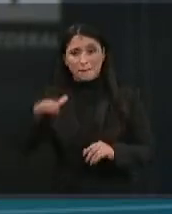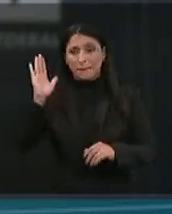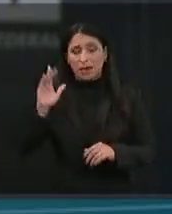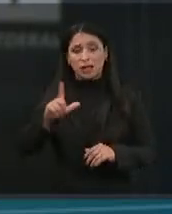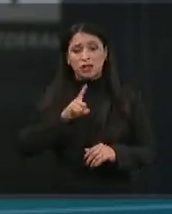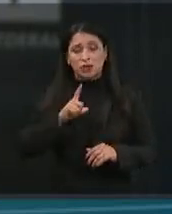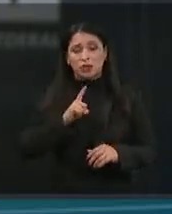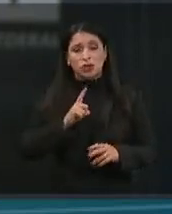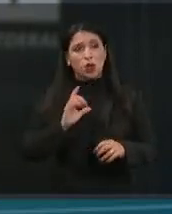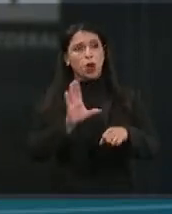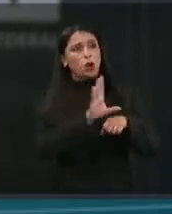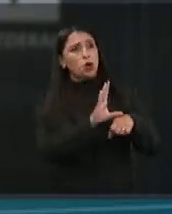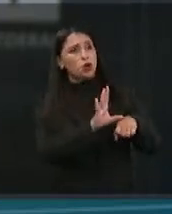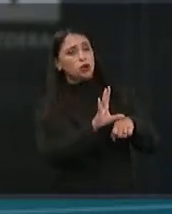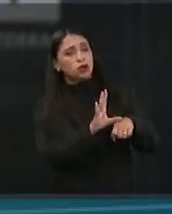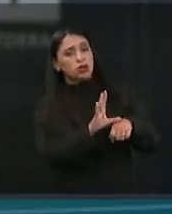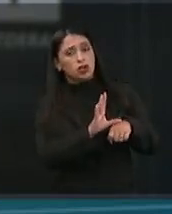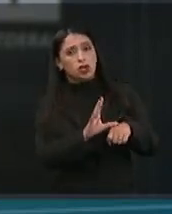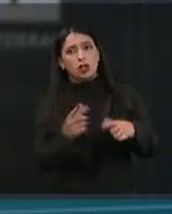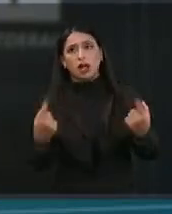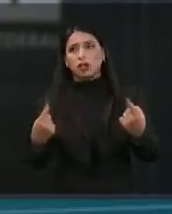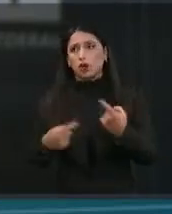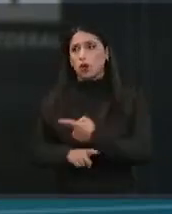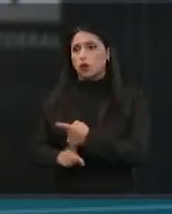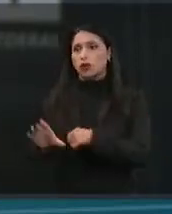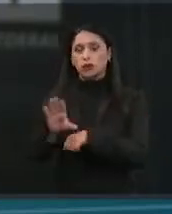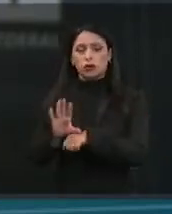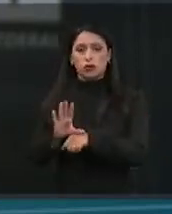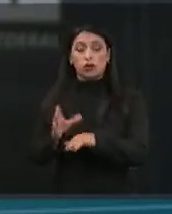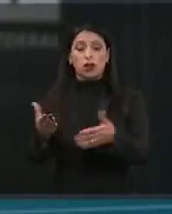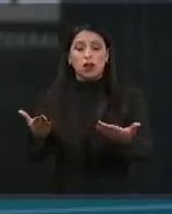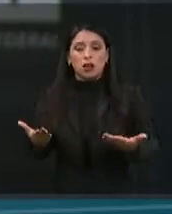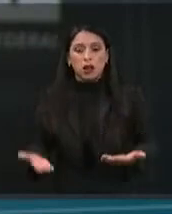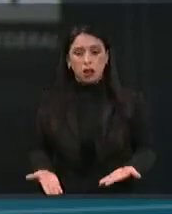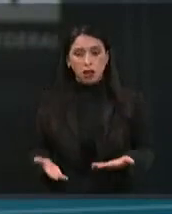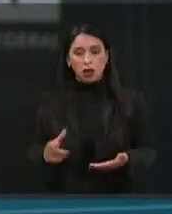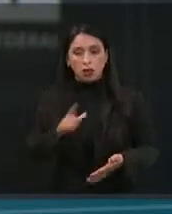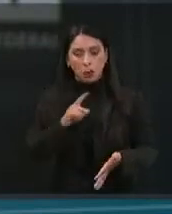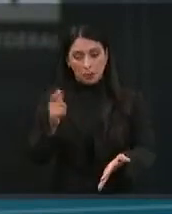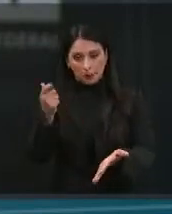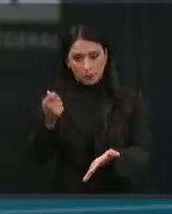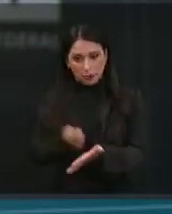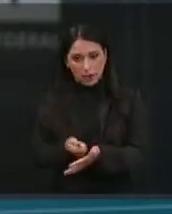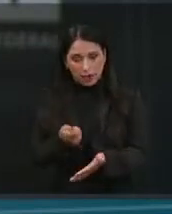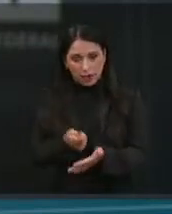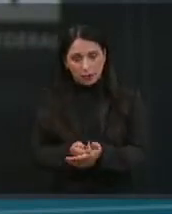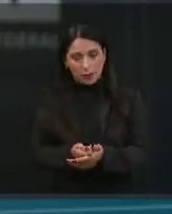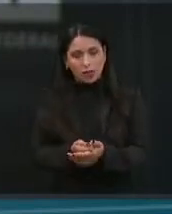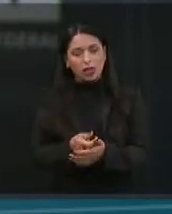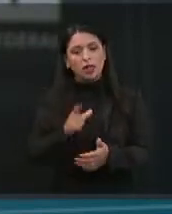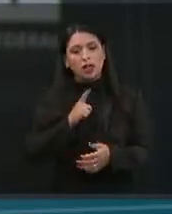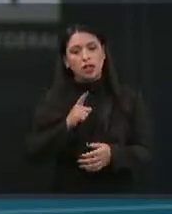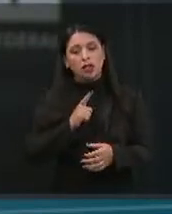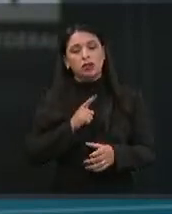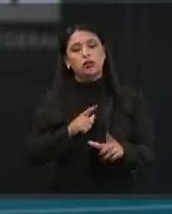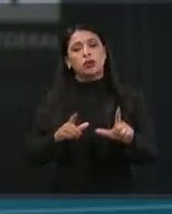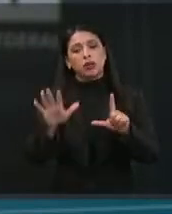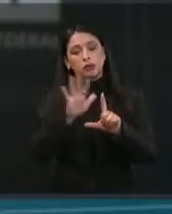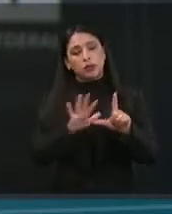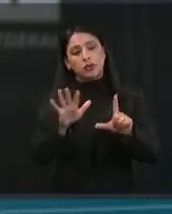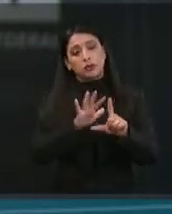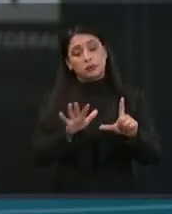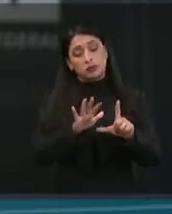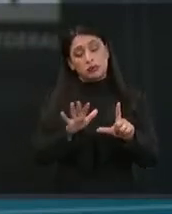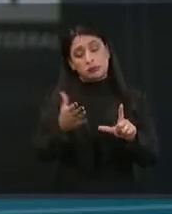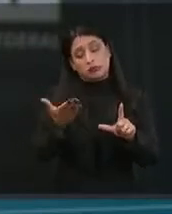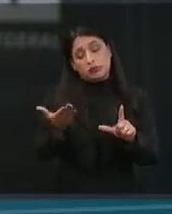binômio constitucionalidade e inconstitucionalidade, como nos casos envolvendo pagamentos aos provedores para a disseminação patrocinada, por exemplo. Porém,